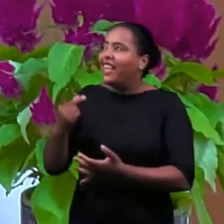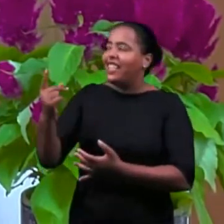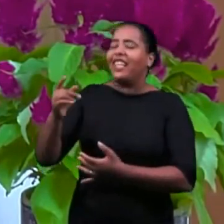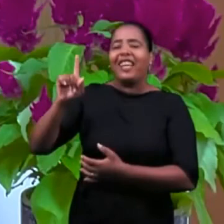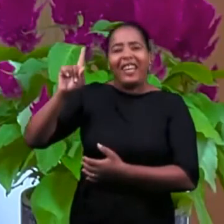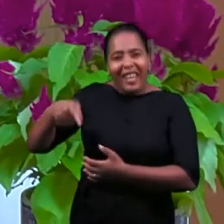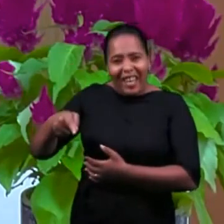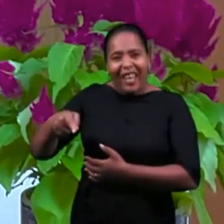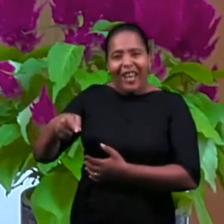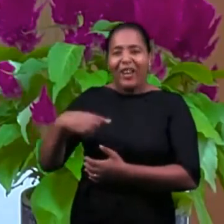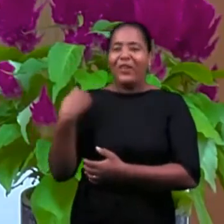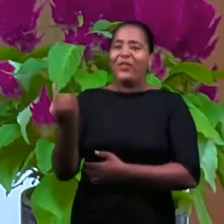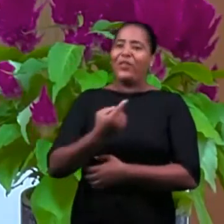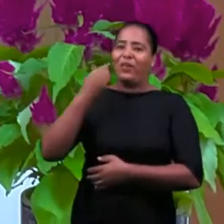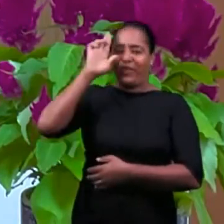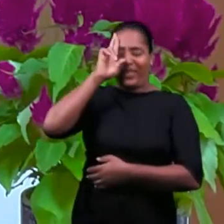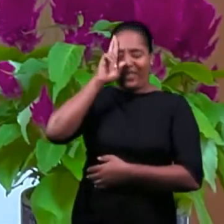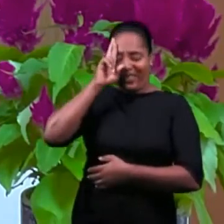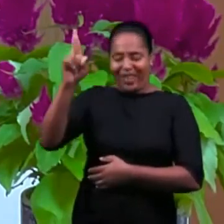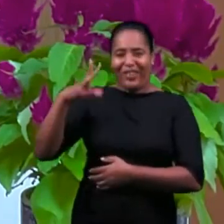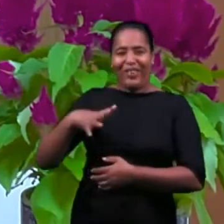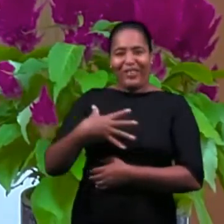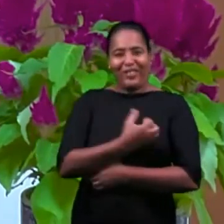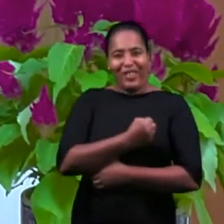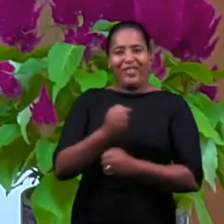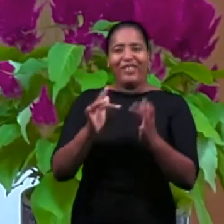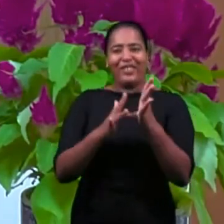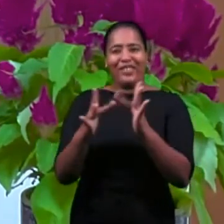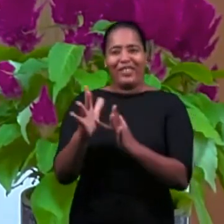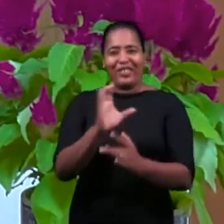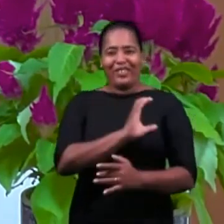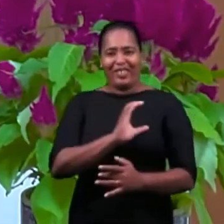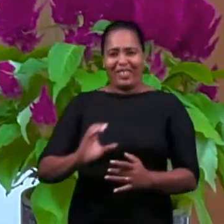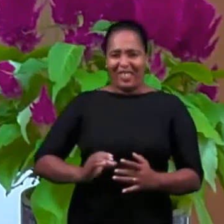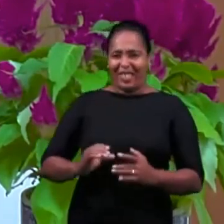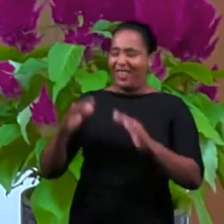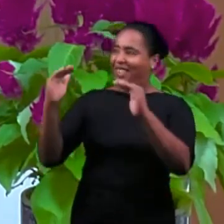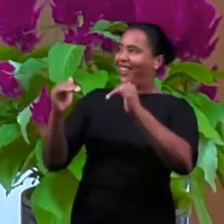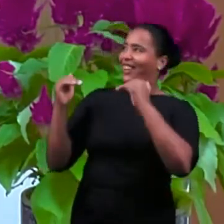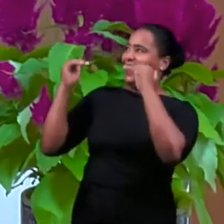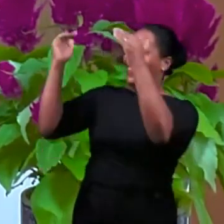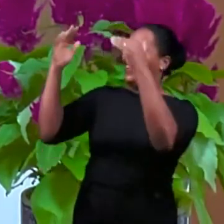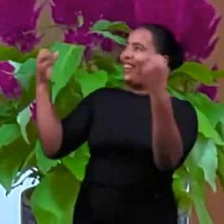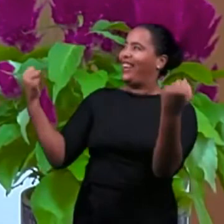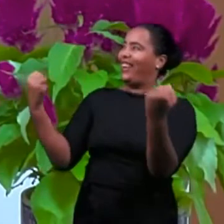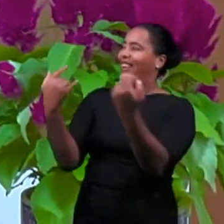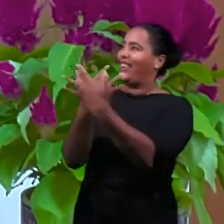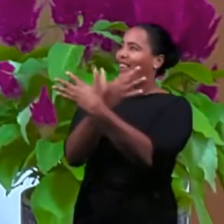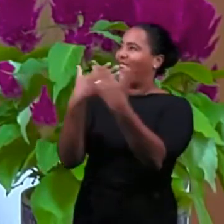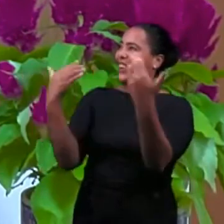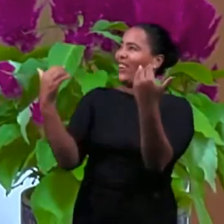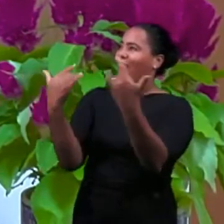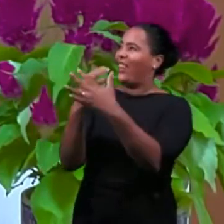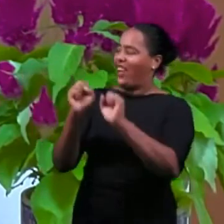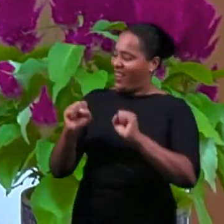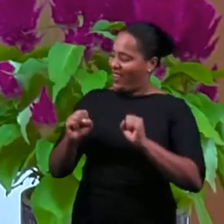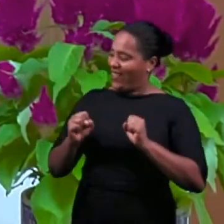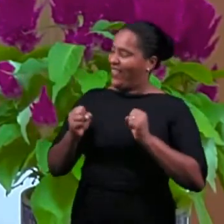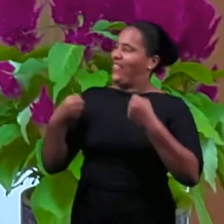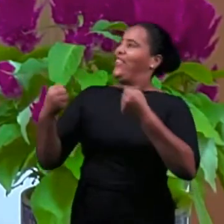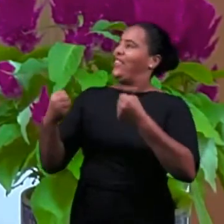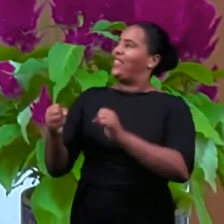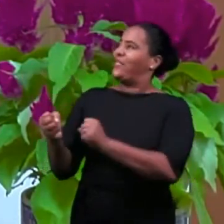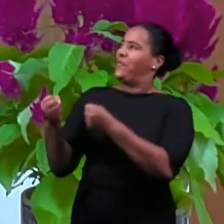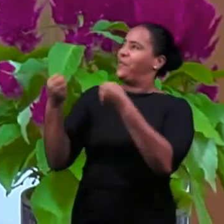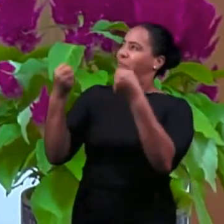é o nosso Senhor e Salvador Jesus Cristo. A Ele toda honra, toda glória, toda força, todo